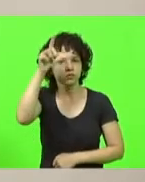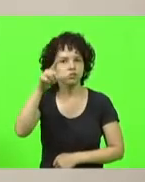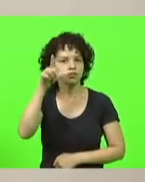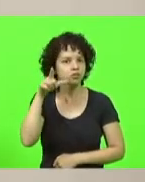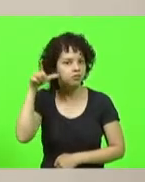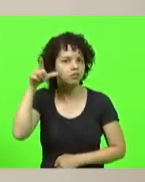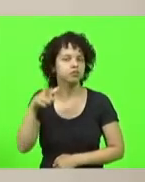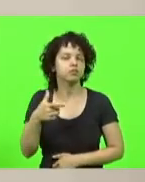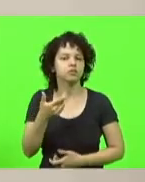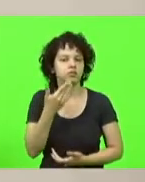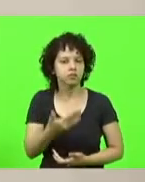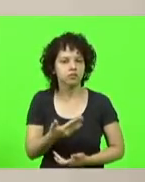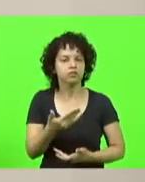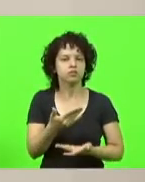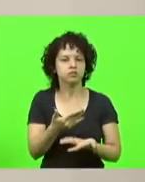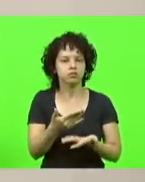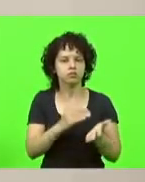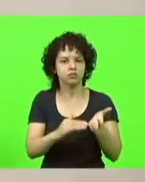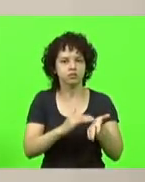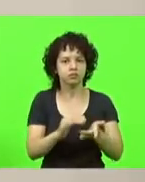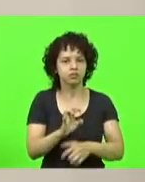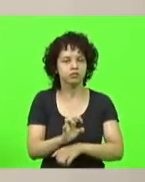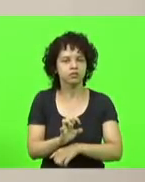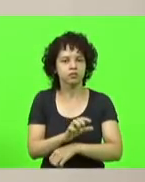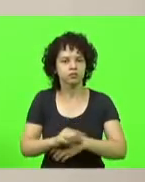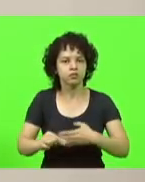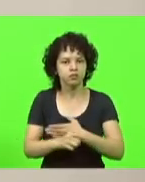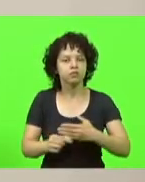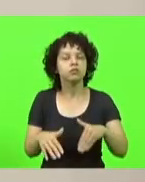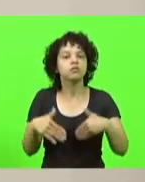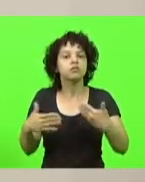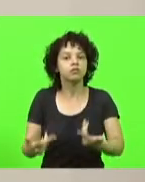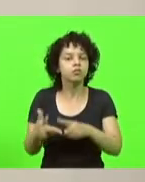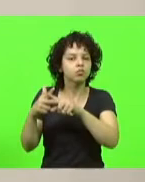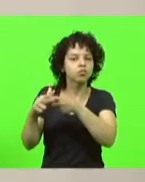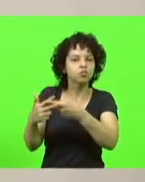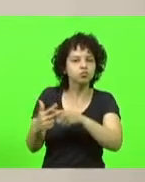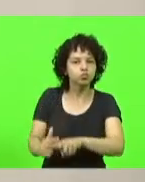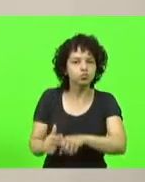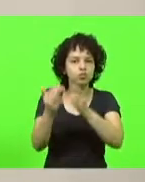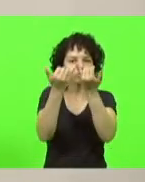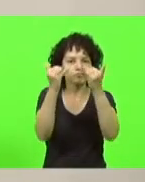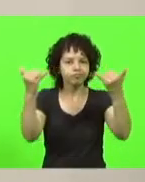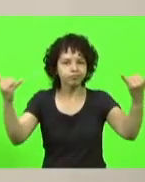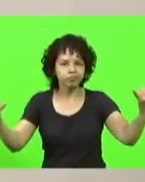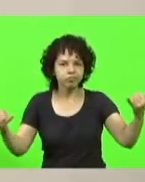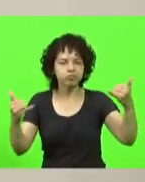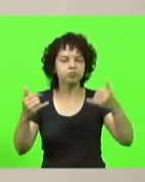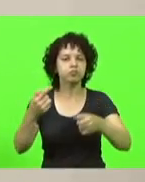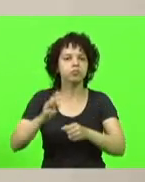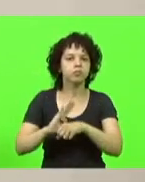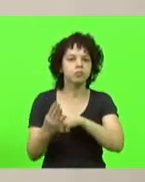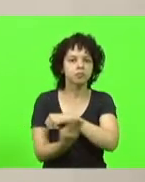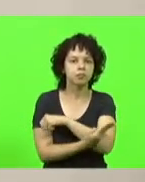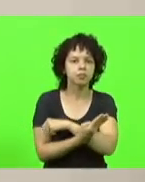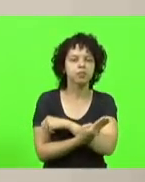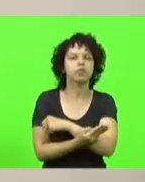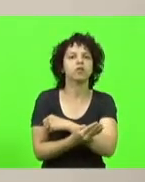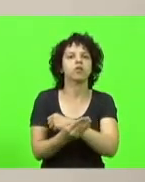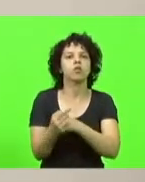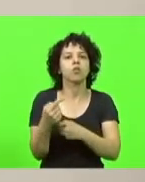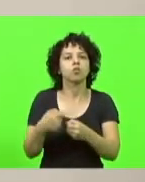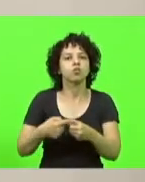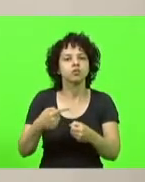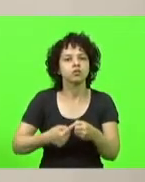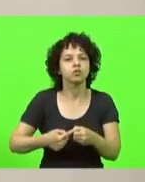Civil informações acerca do quando será possível realizar a manutenção da rede elétrica do bairro Salto do Norte, município de Blumenau, a fim de aumentar a